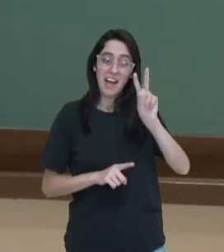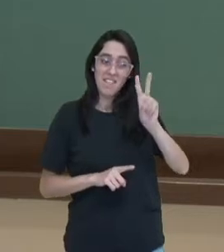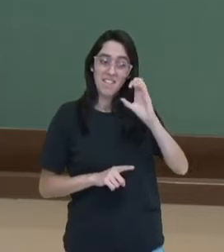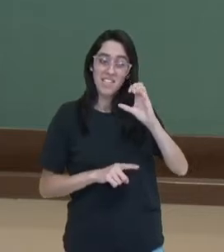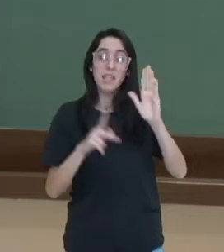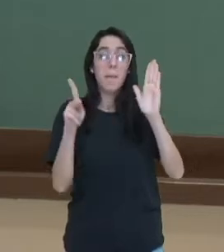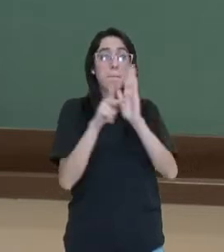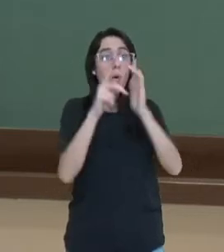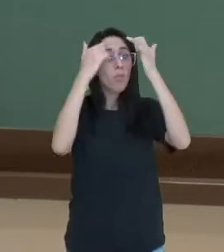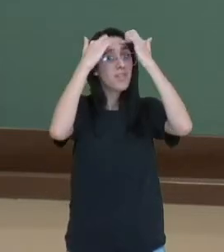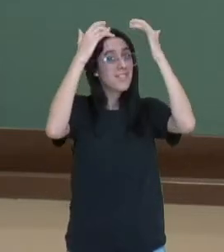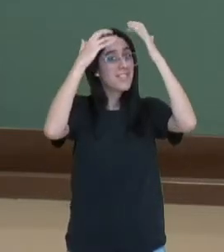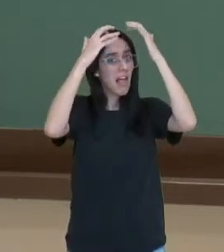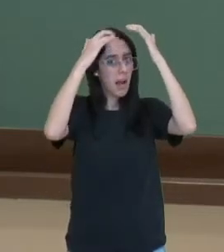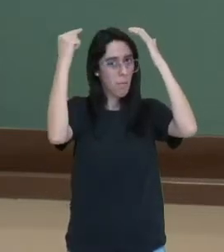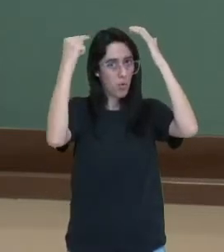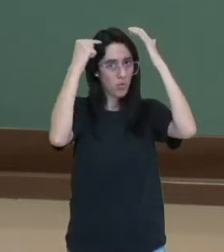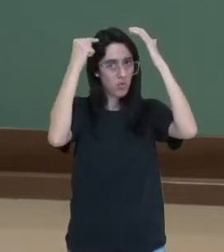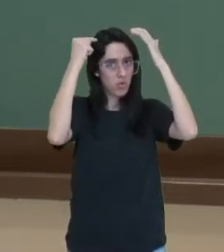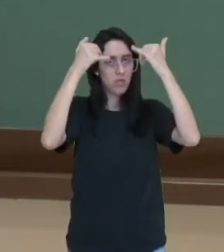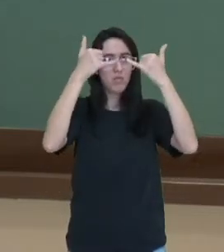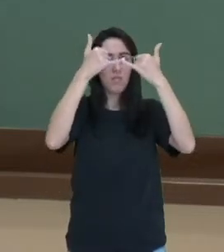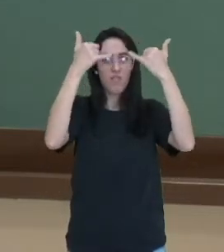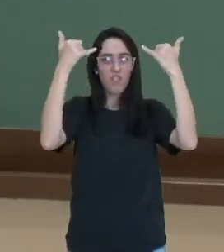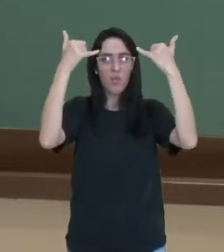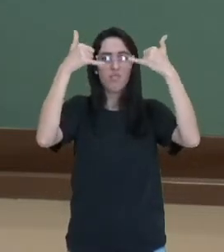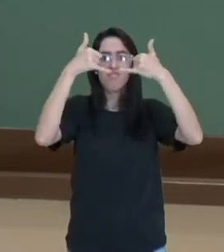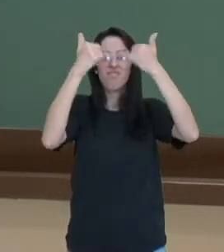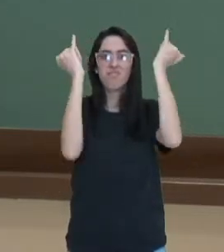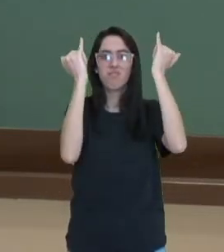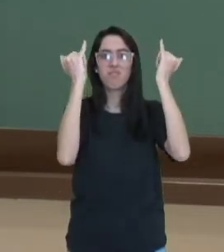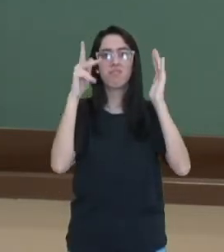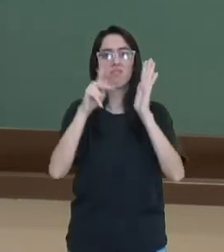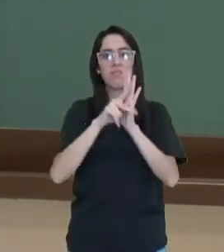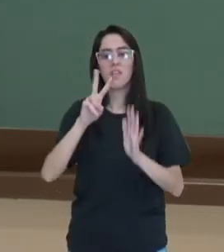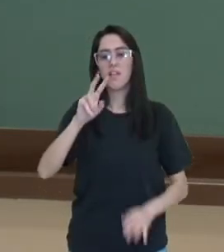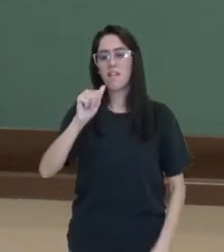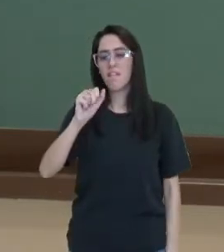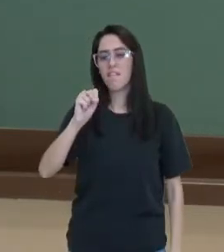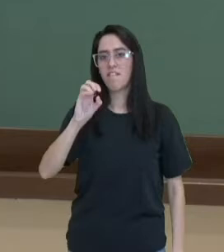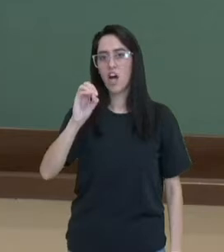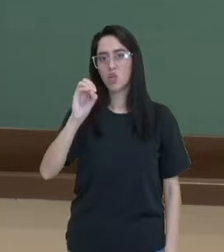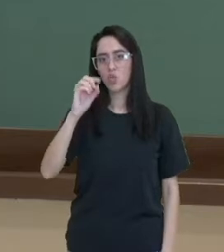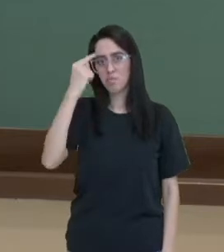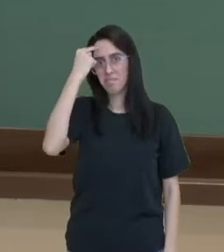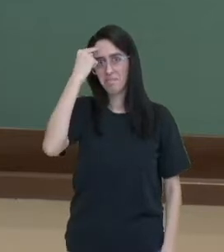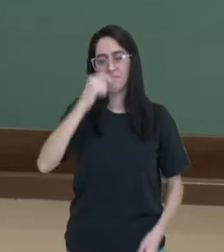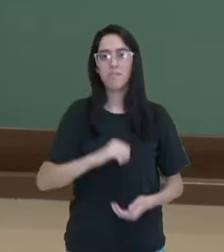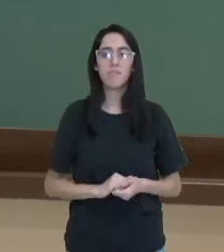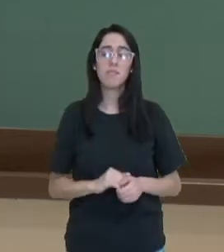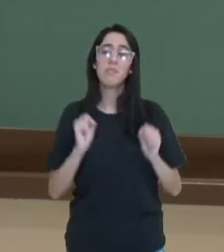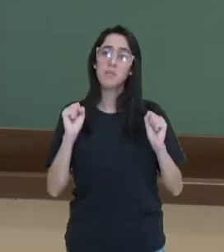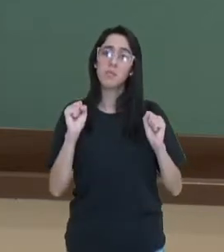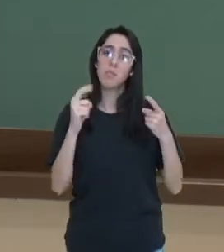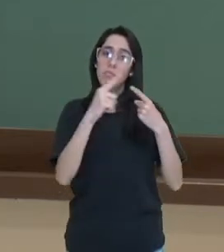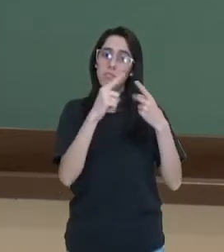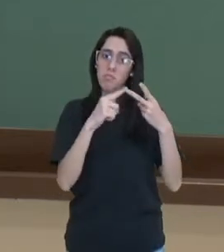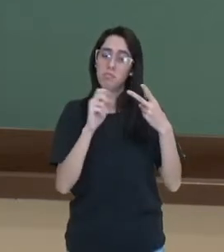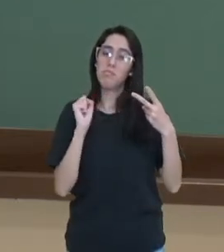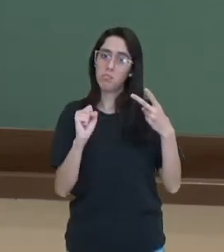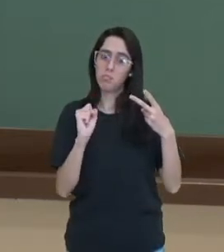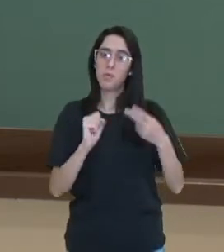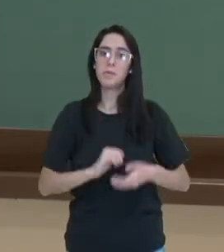acidente vascular cerebral. Vai ocorrer nos vasos sanguíneos que compõem o cérebro. E ele pode ser de dois tipos.